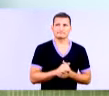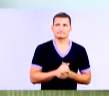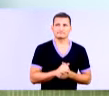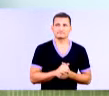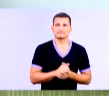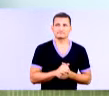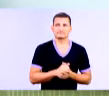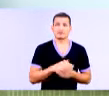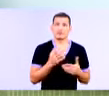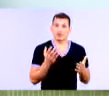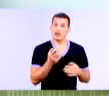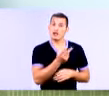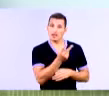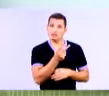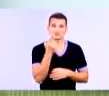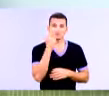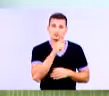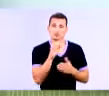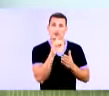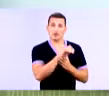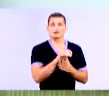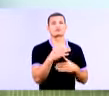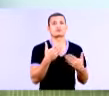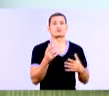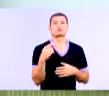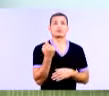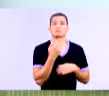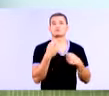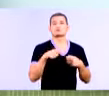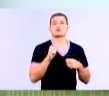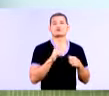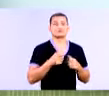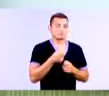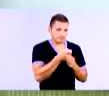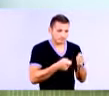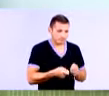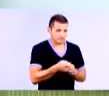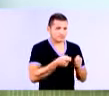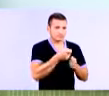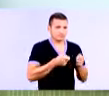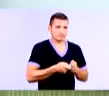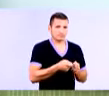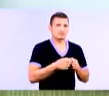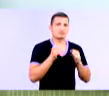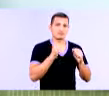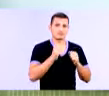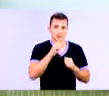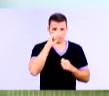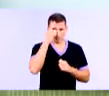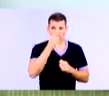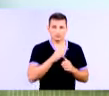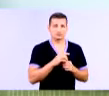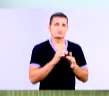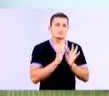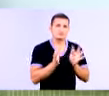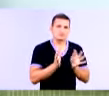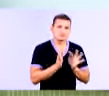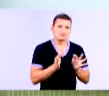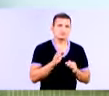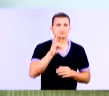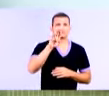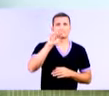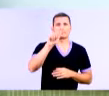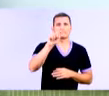E eles conseguiram colocar lá, então a gente não precisava mais ficar digitando ou ligando e desligando o interruptor. A gente poderia criar comandos simples em